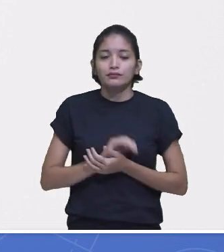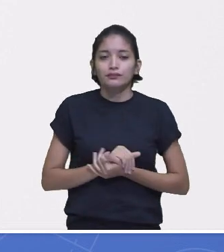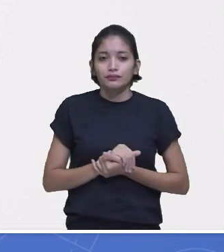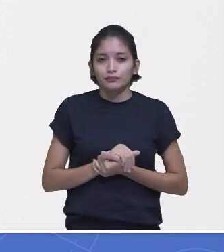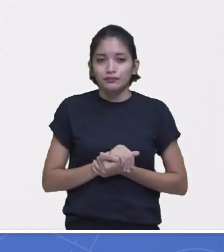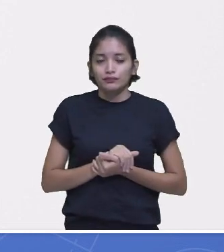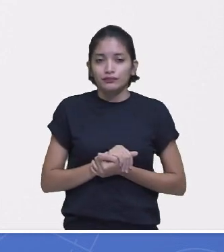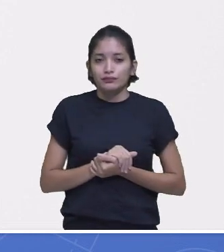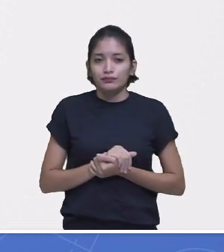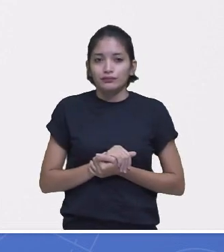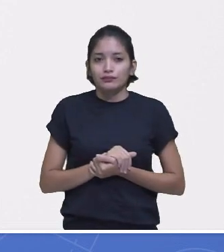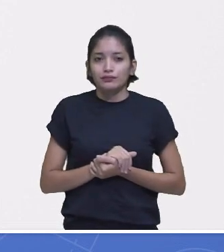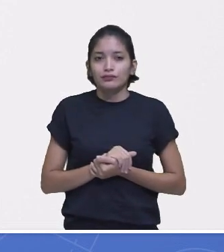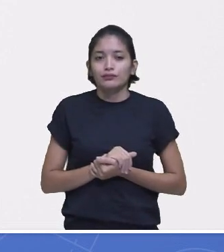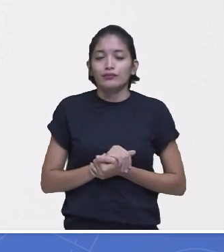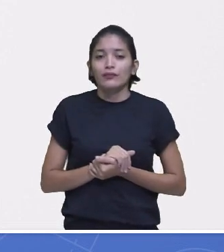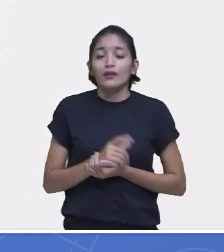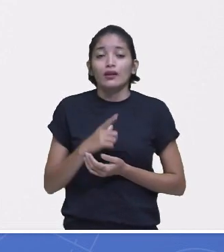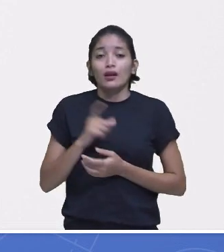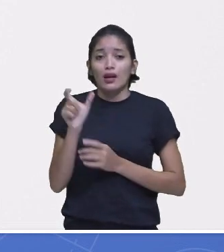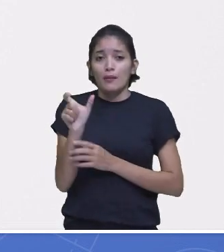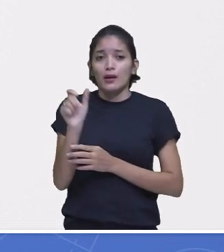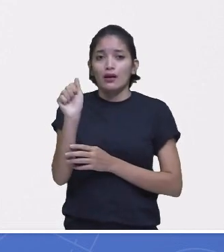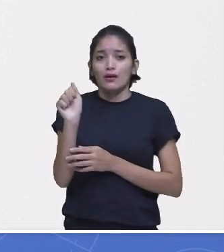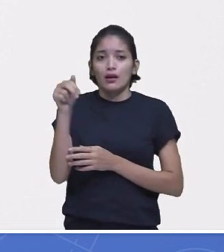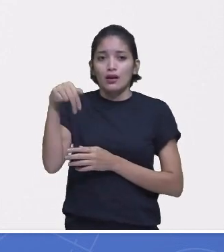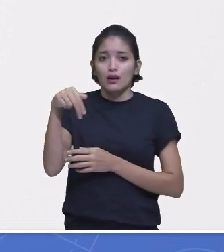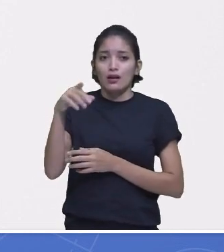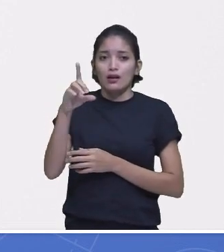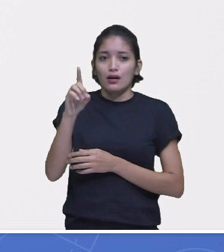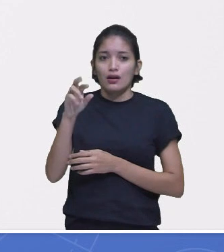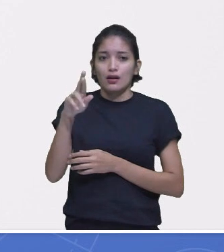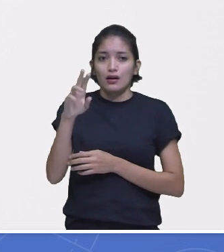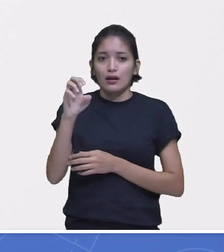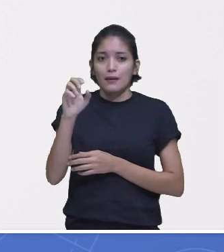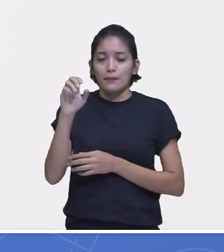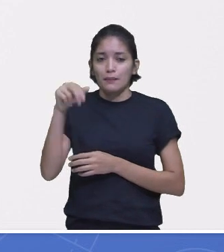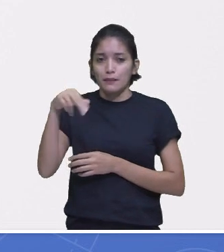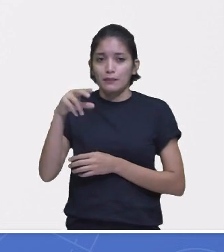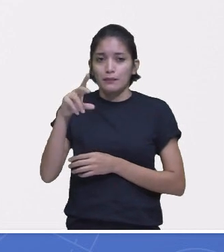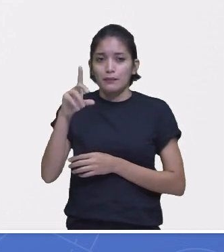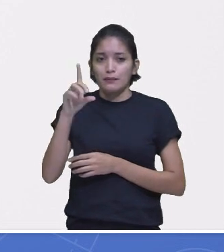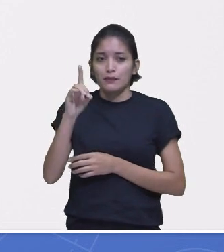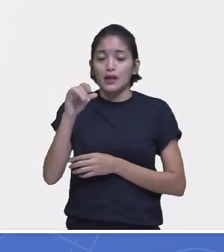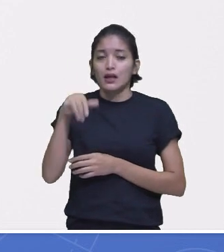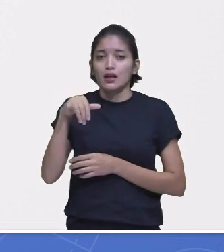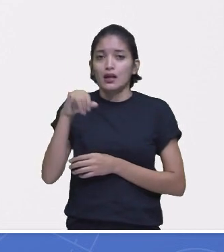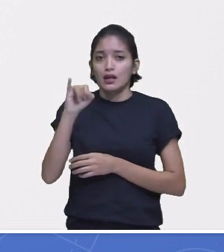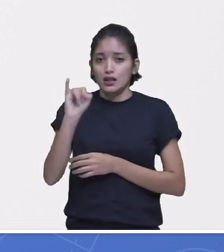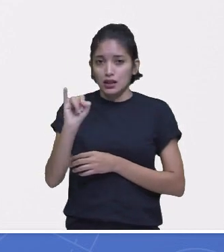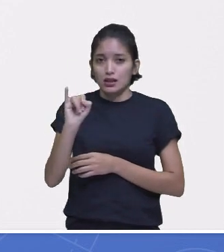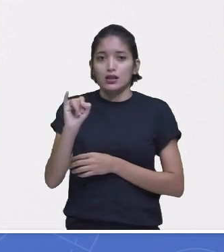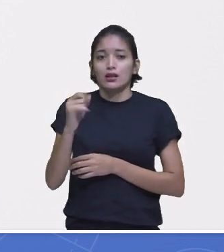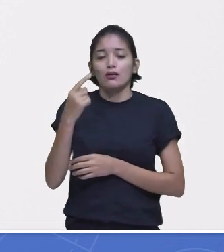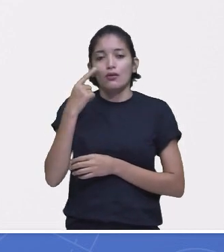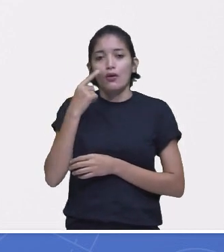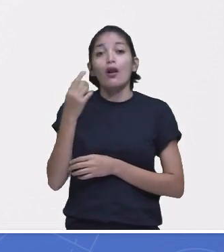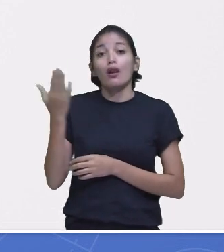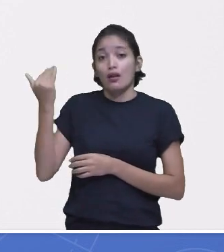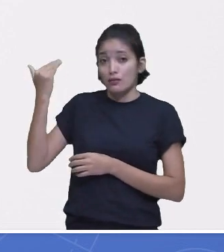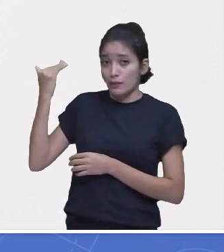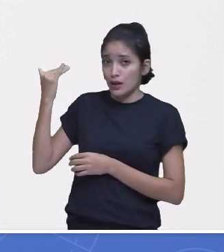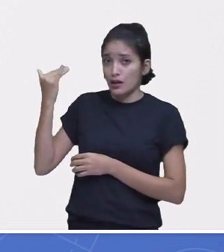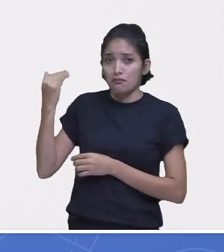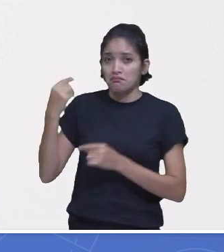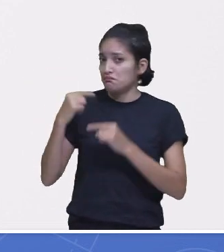aparece aprendi, e aprendi não é o presente, está no pretérito indefinido, está no passado, não tem nada a